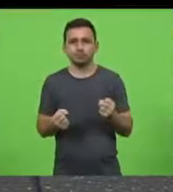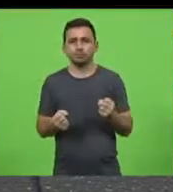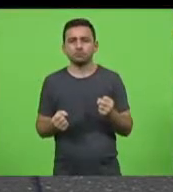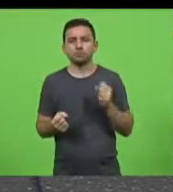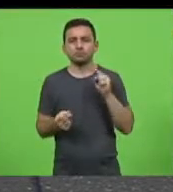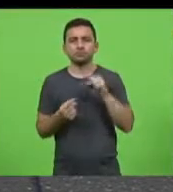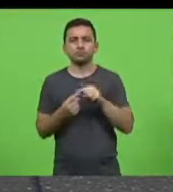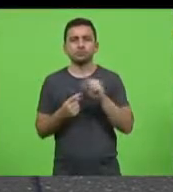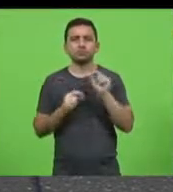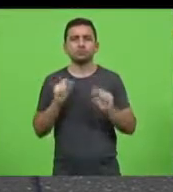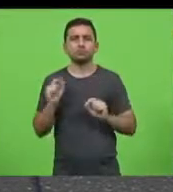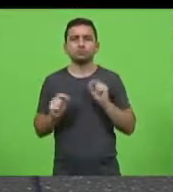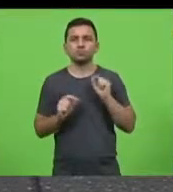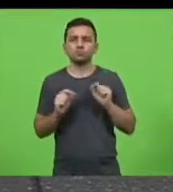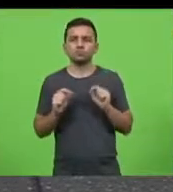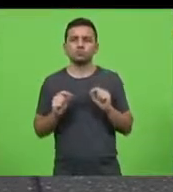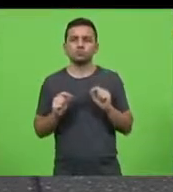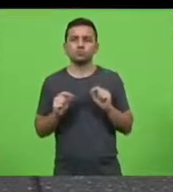fazer esse...